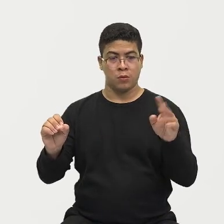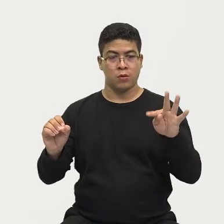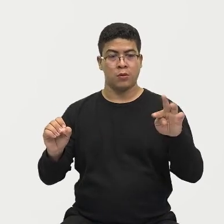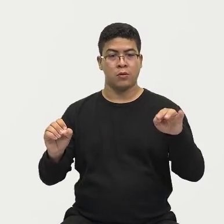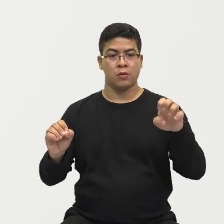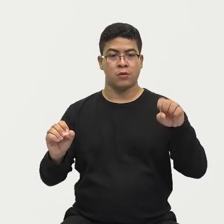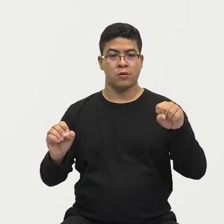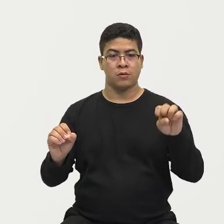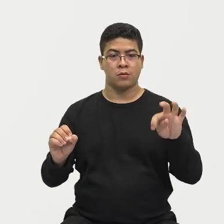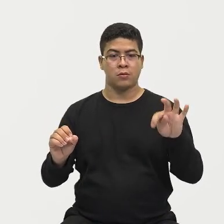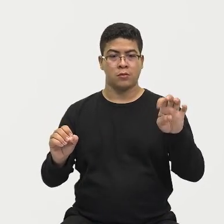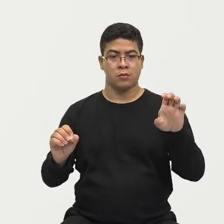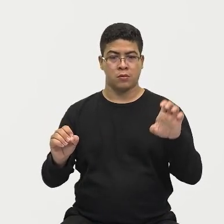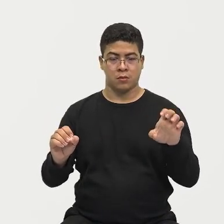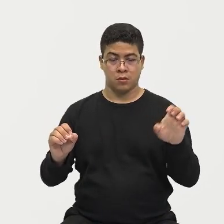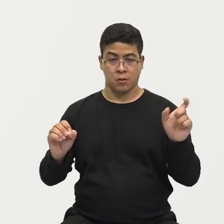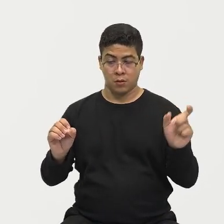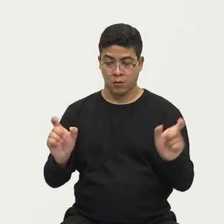Adjetivo.